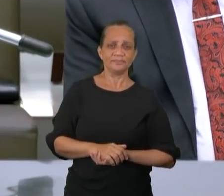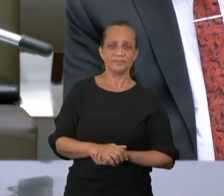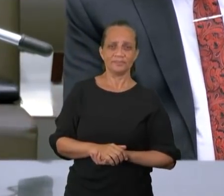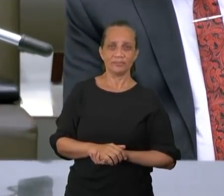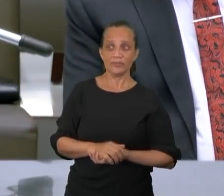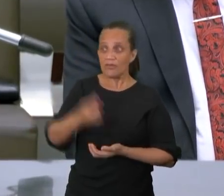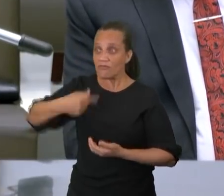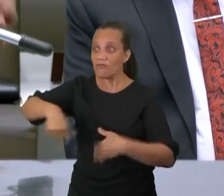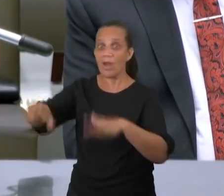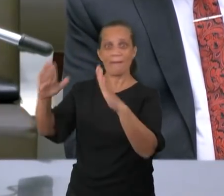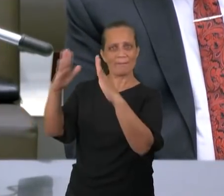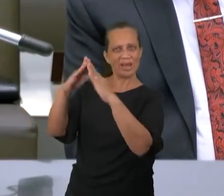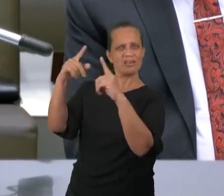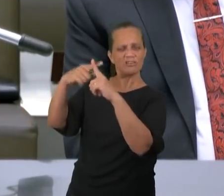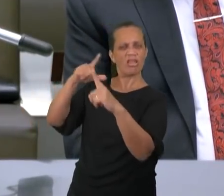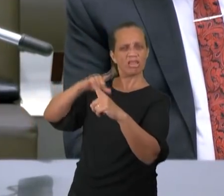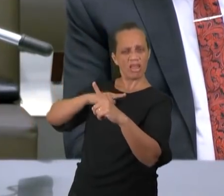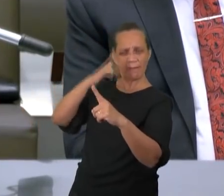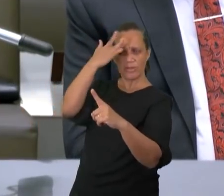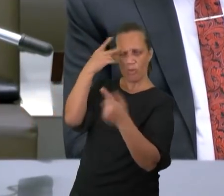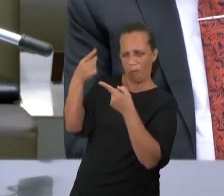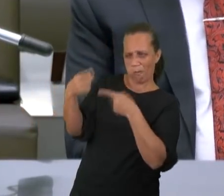Vai para a igreja, provocação.